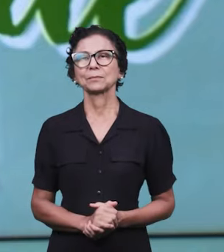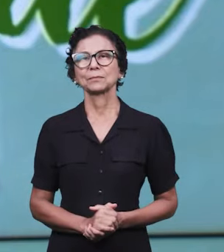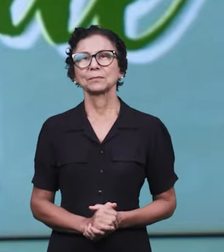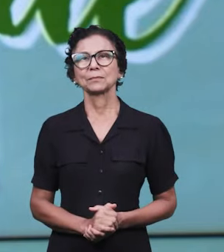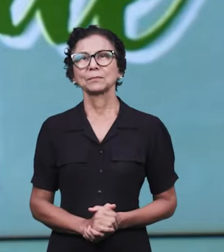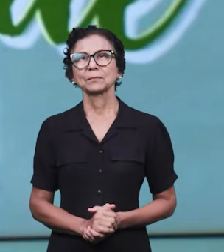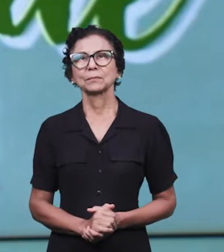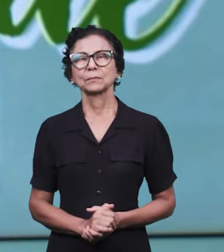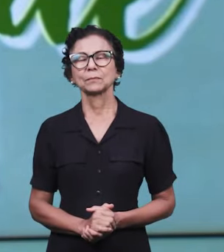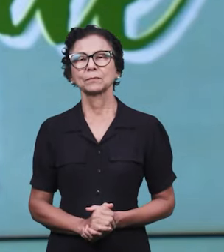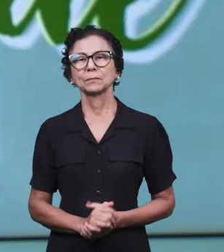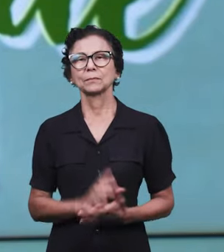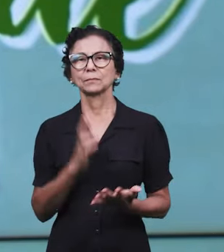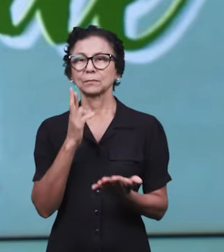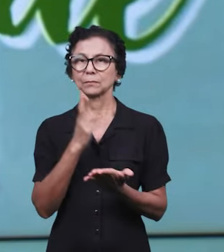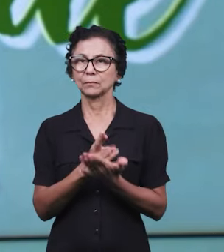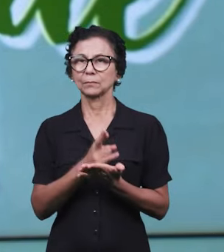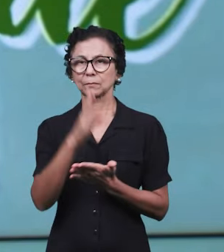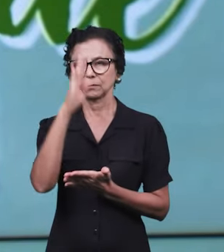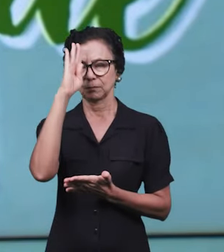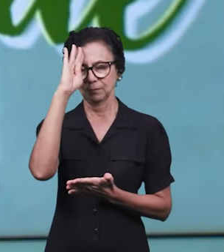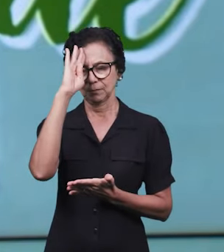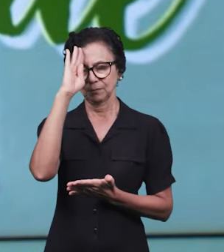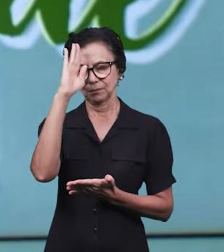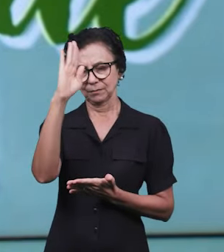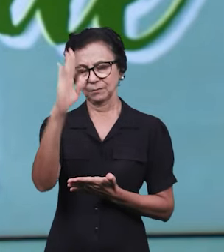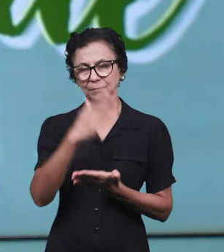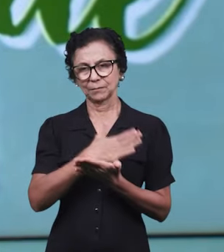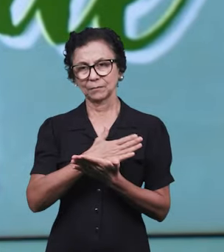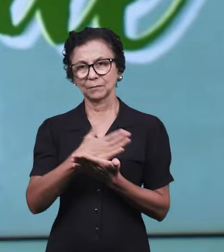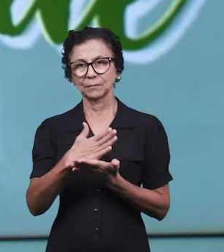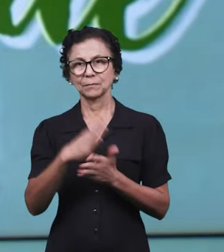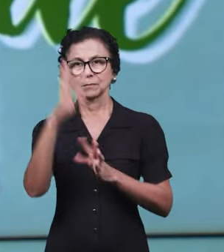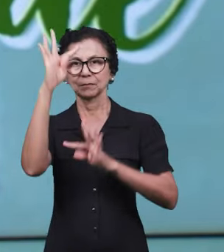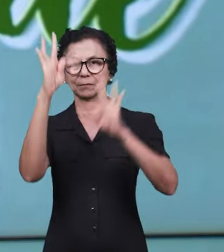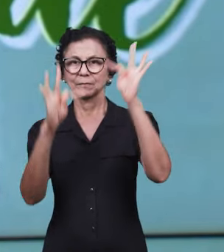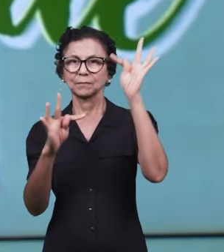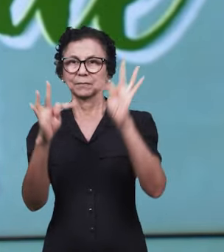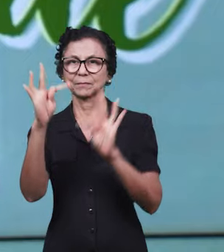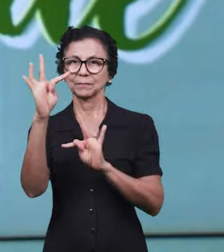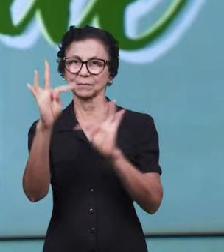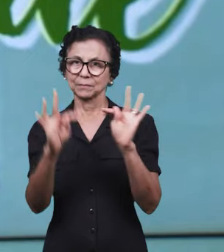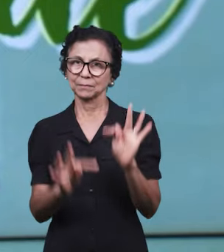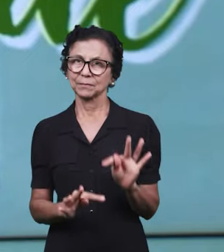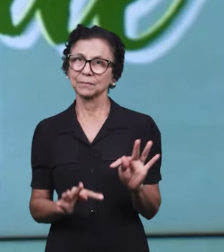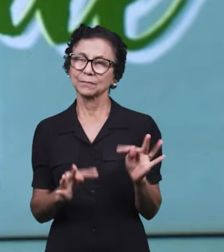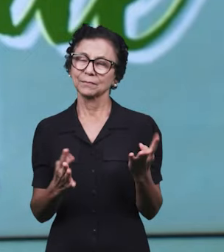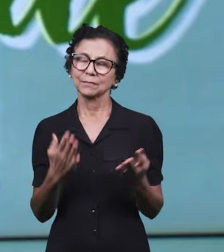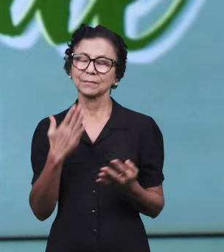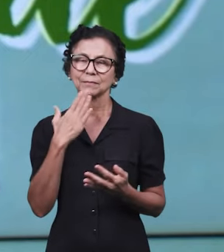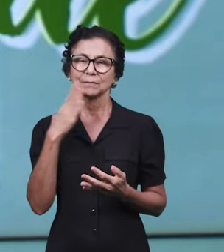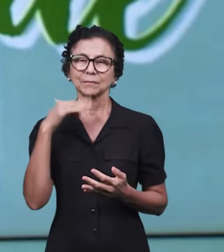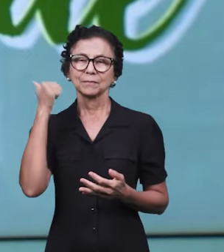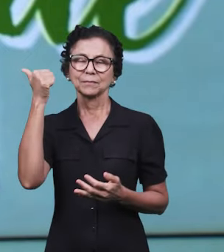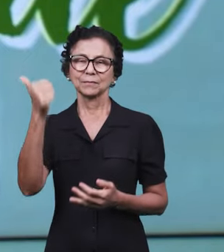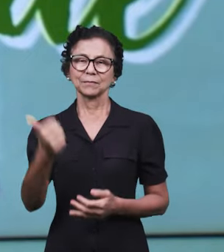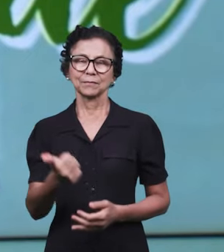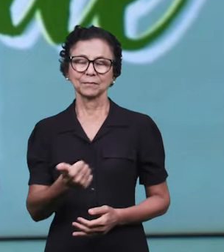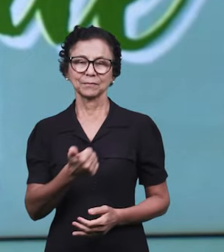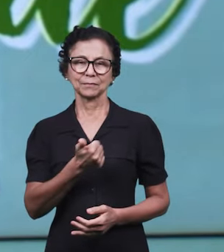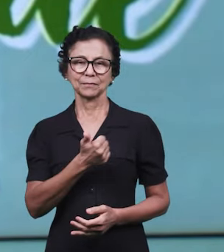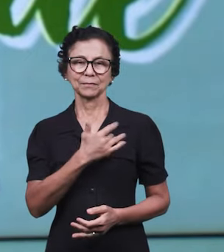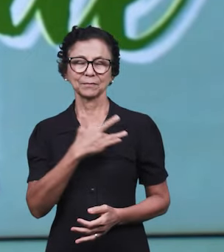o diagnóstico é fundamental para iniciar o tratamento e, com isso, pode ter uma vida melhor, melhor